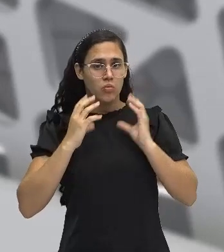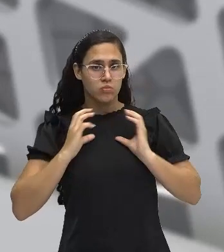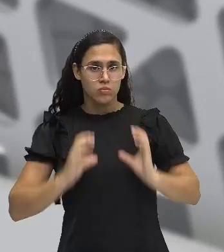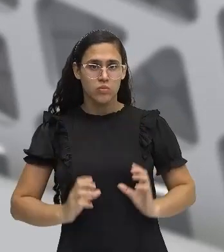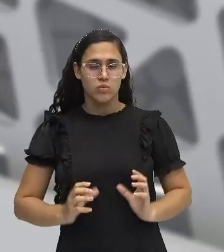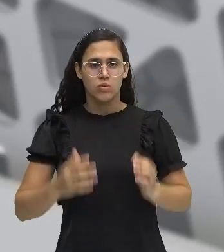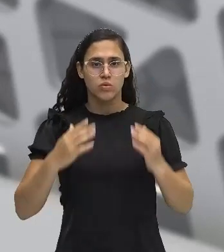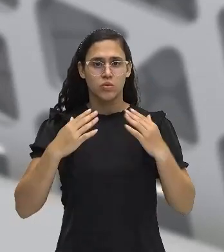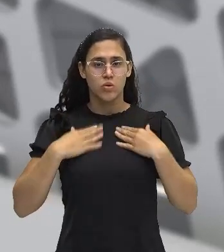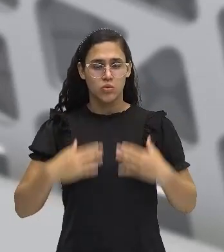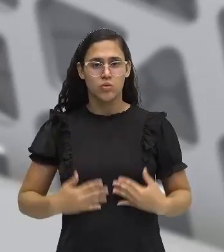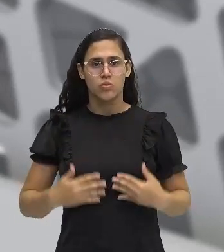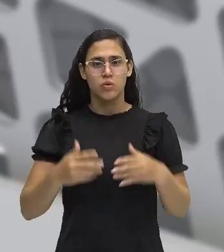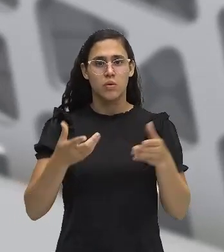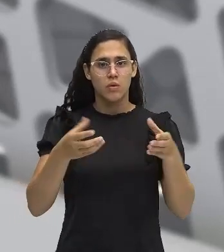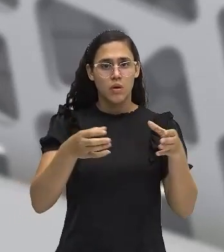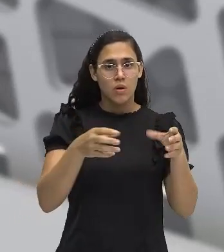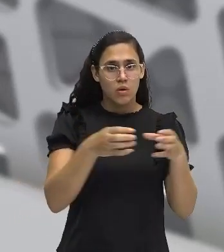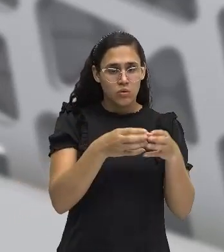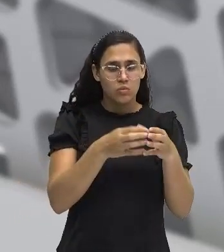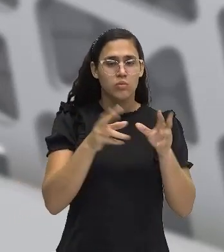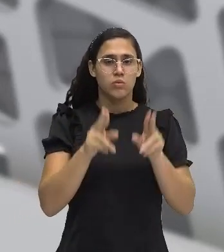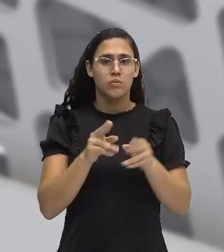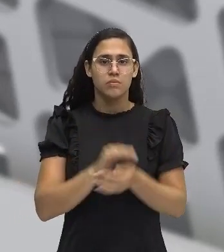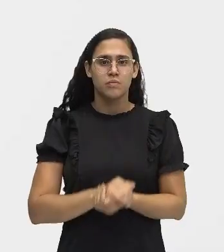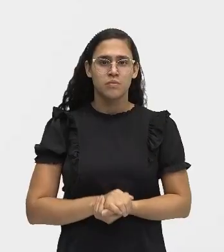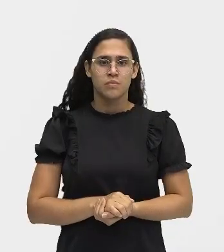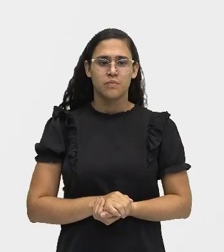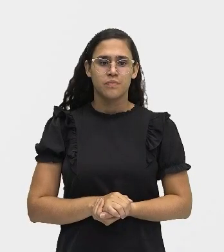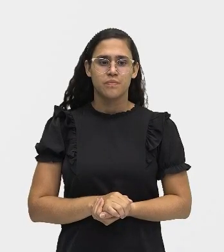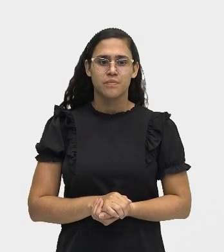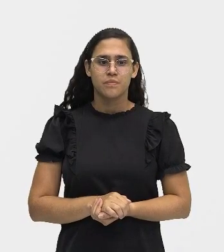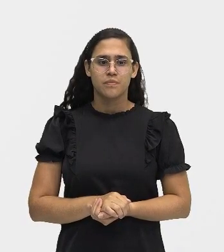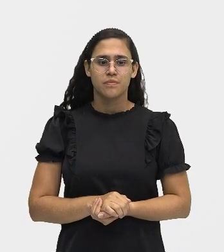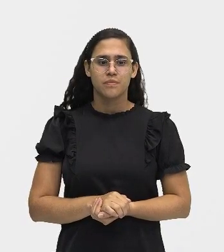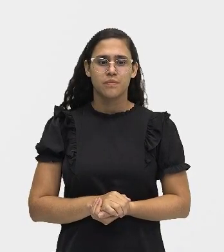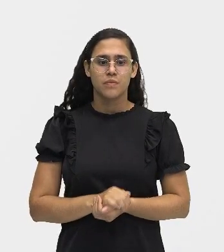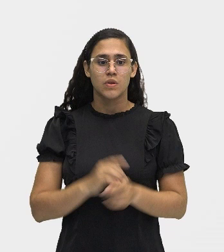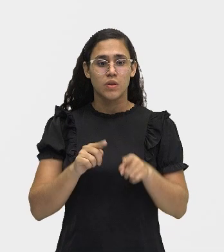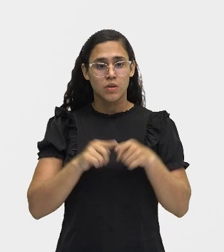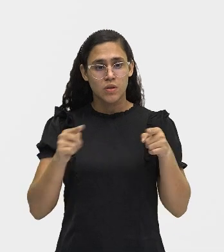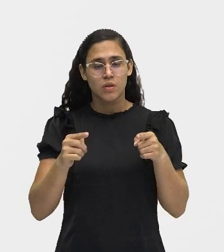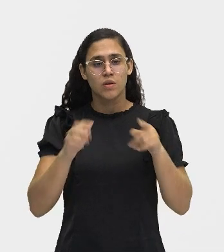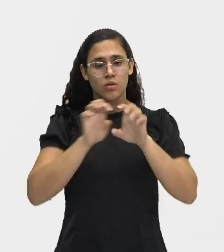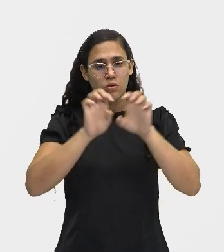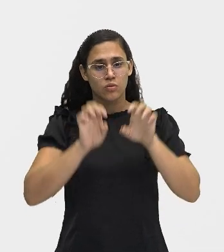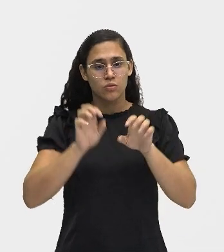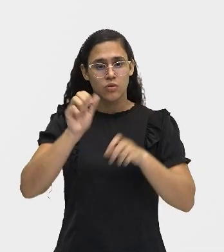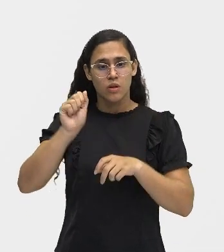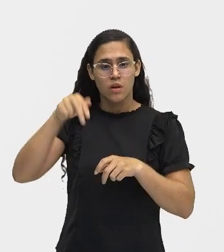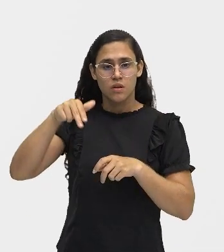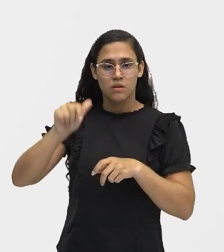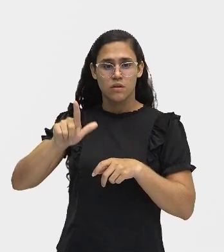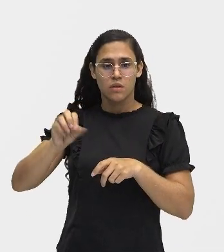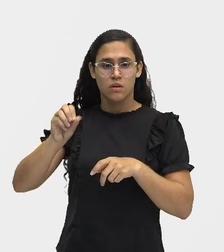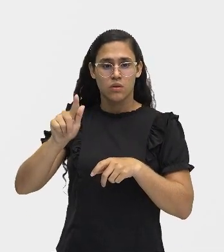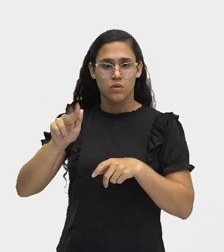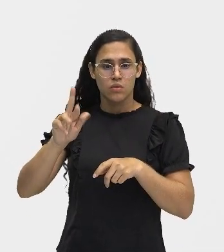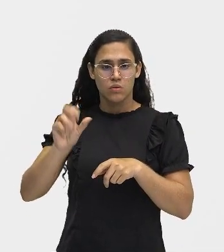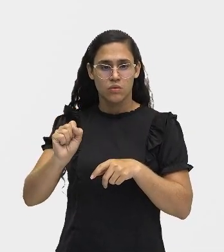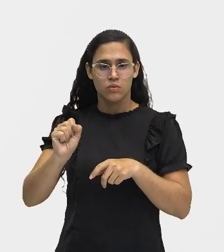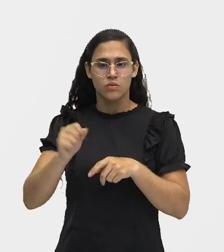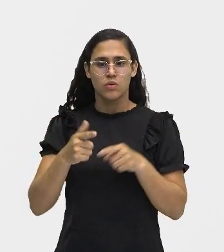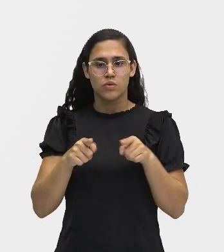base embriológica, tá? Outras vezes a gente vai ter as estruturas análogas, né? Então a gente tem os órgãos que possuem a